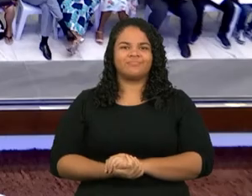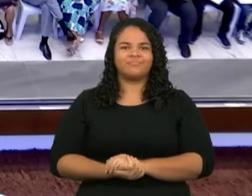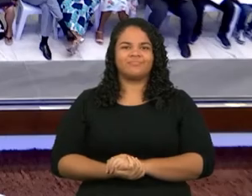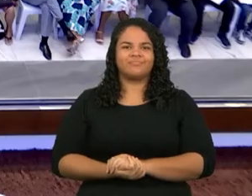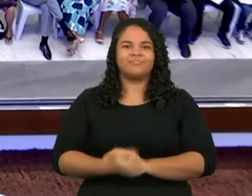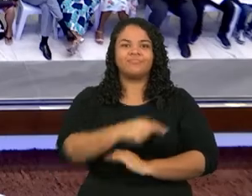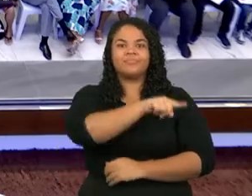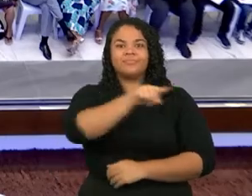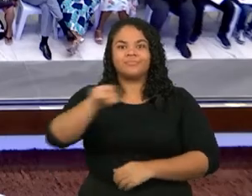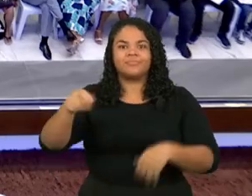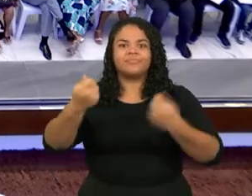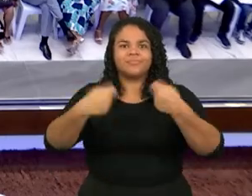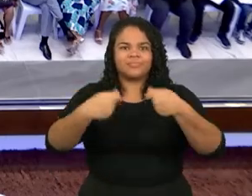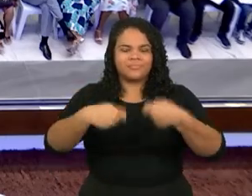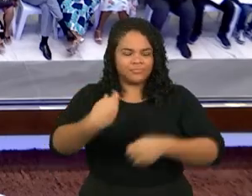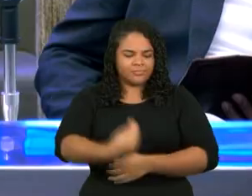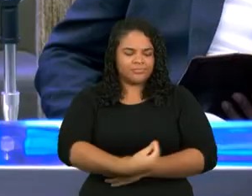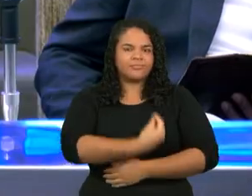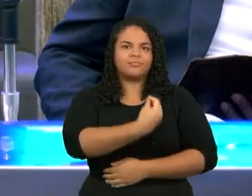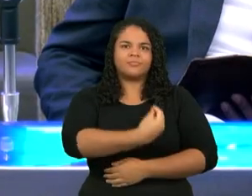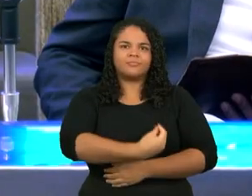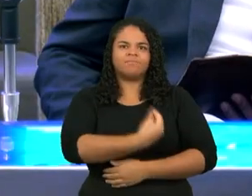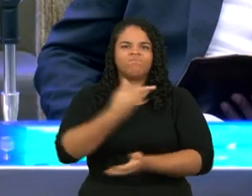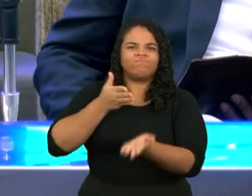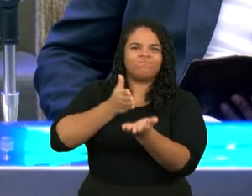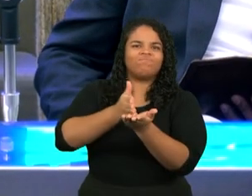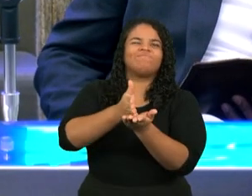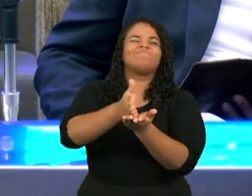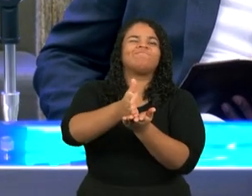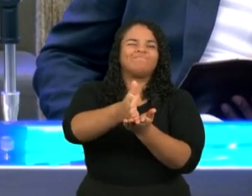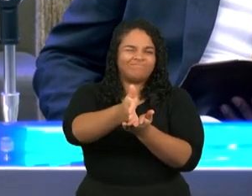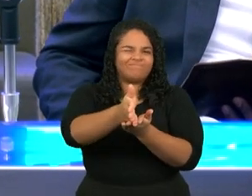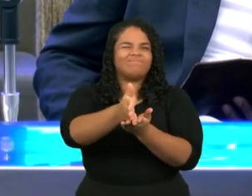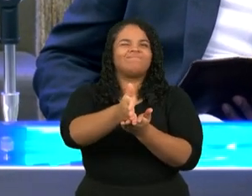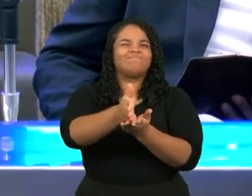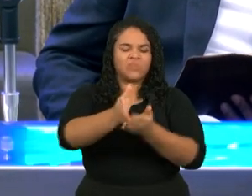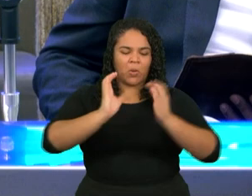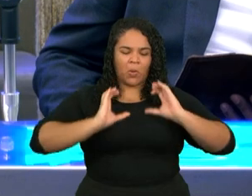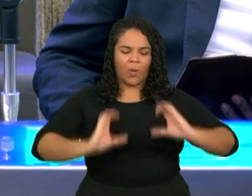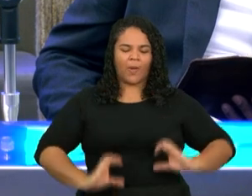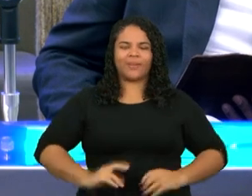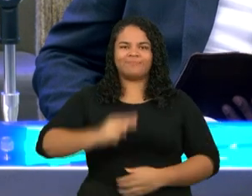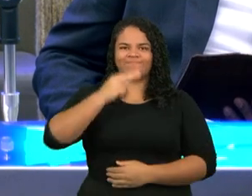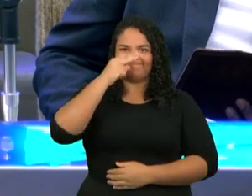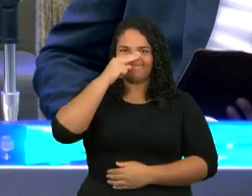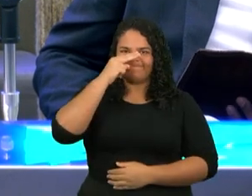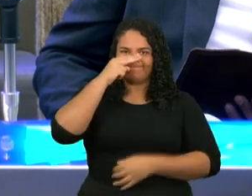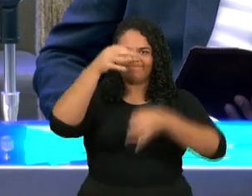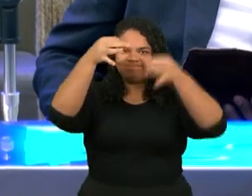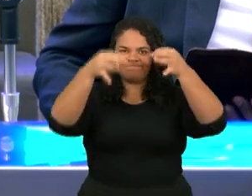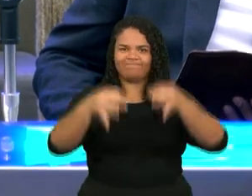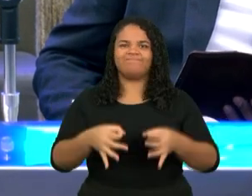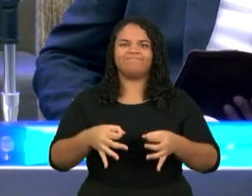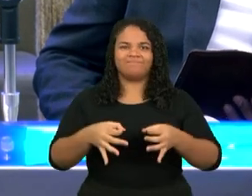andai como filhos da Luz Amém meus